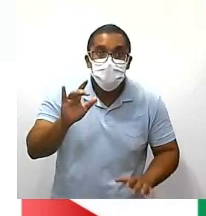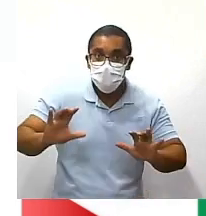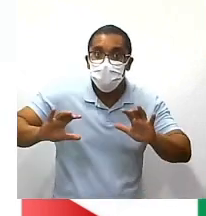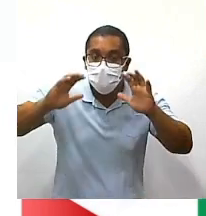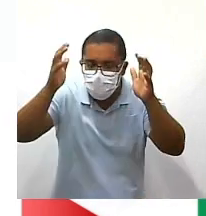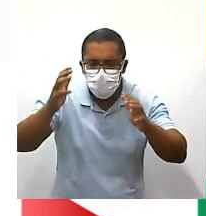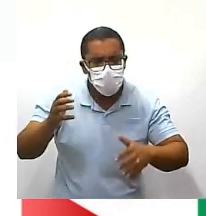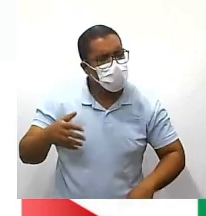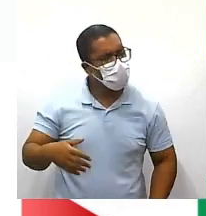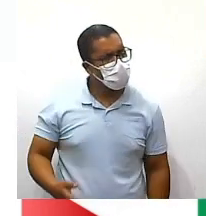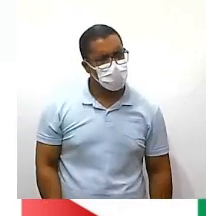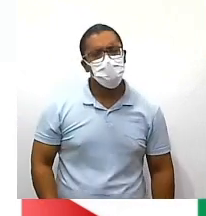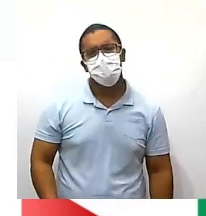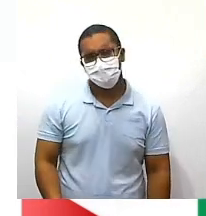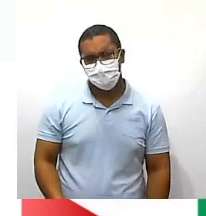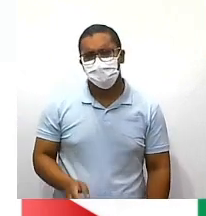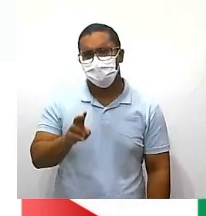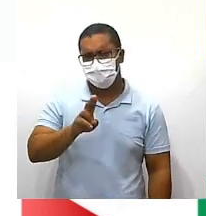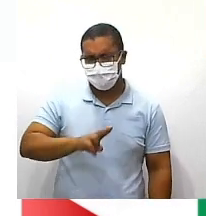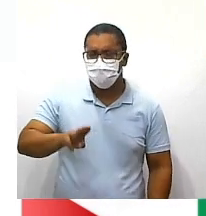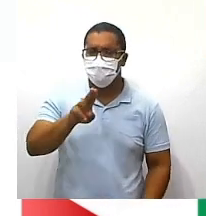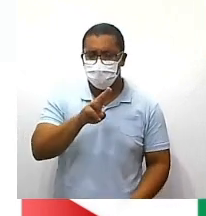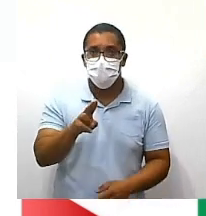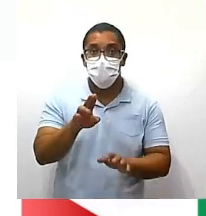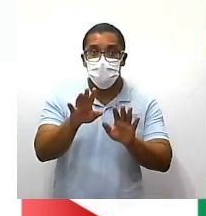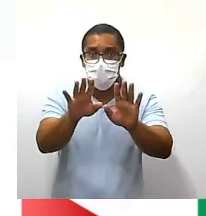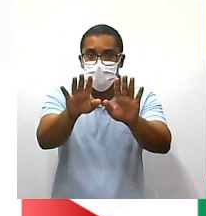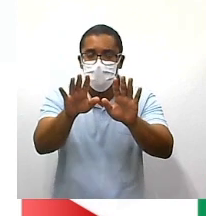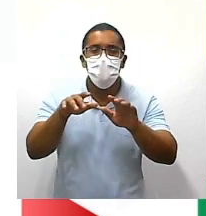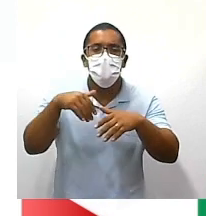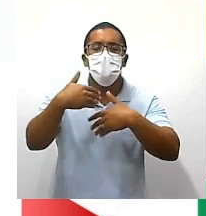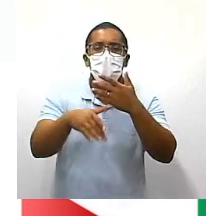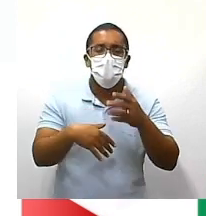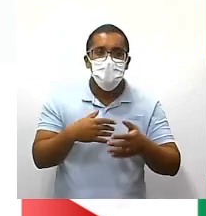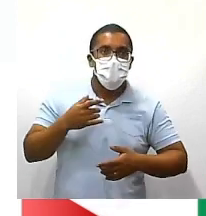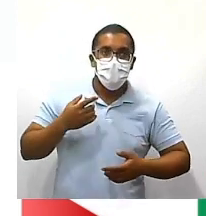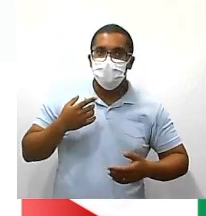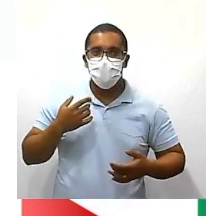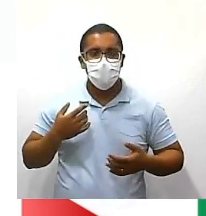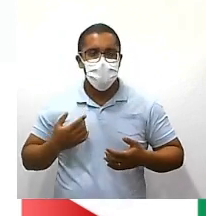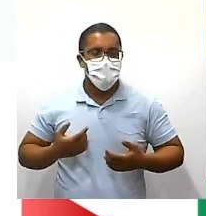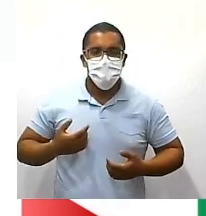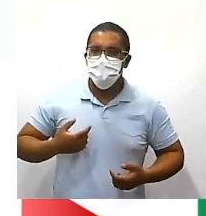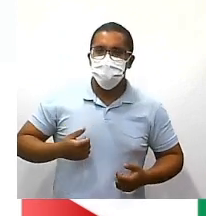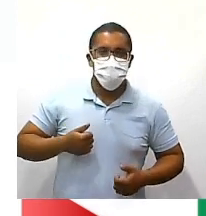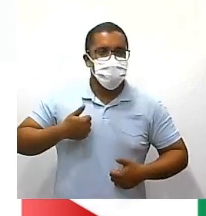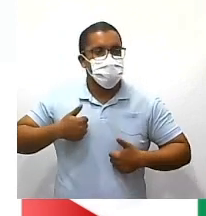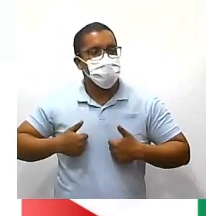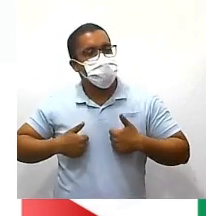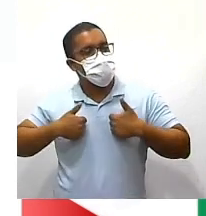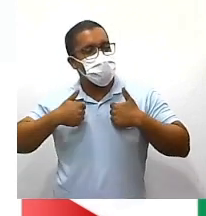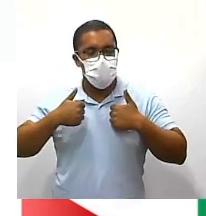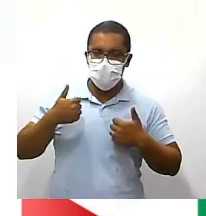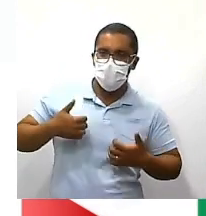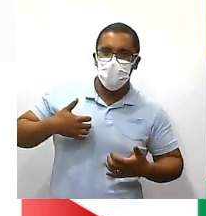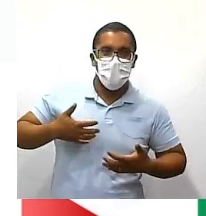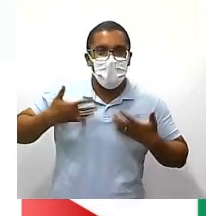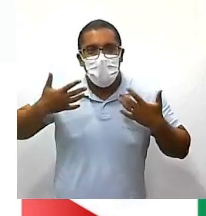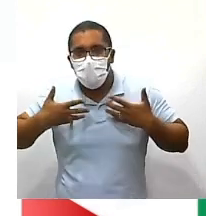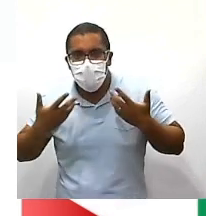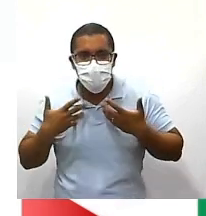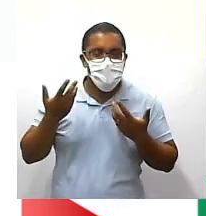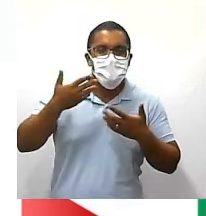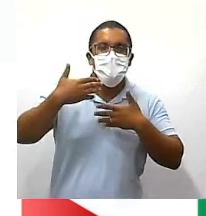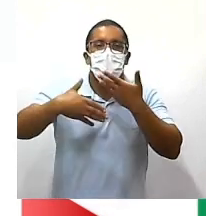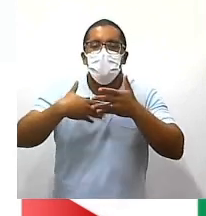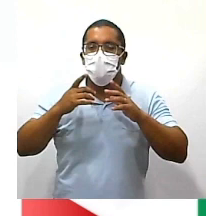festas. Todavia, à medida em que esse efeito ele se dissipa, os usuários eles estão